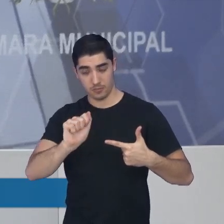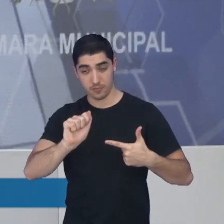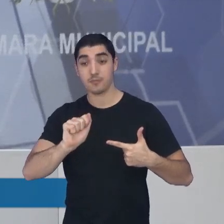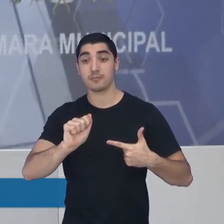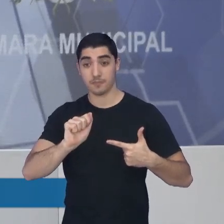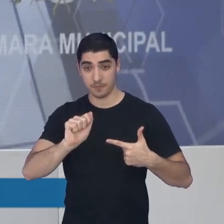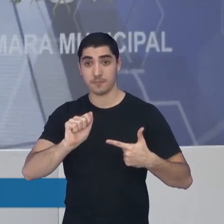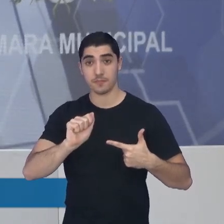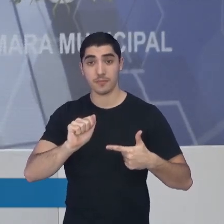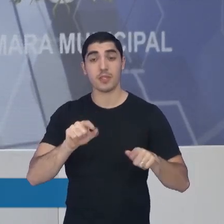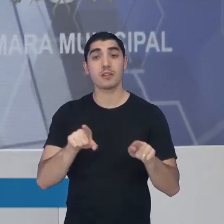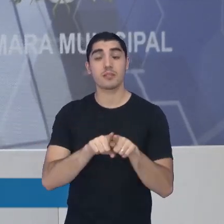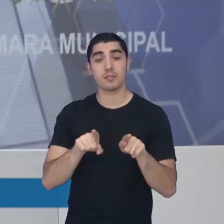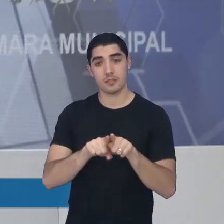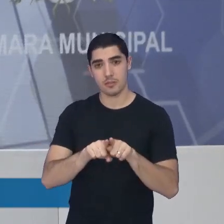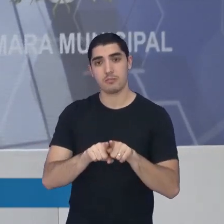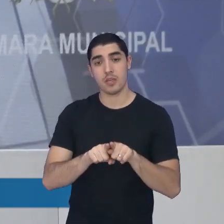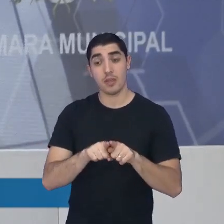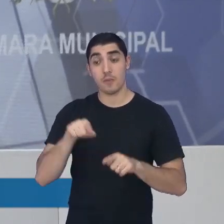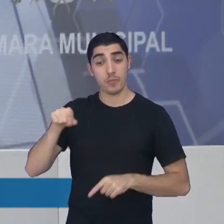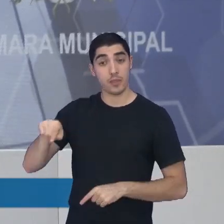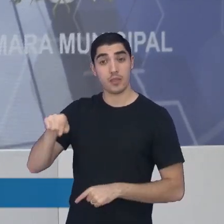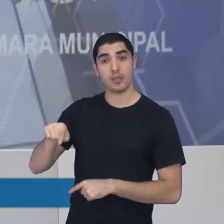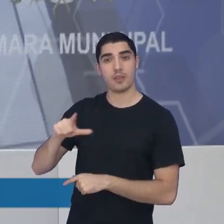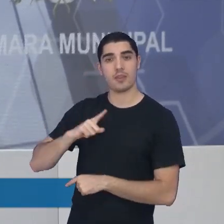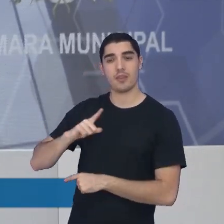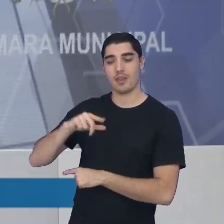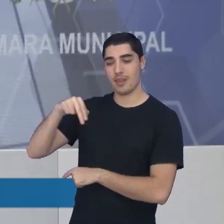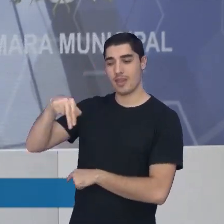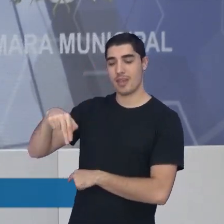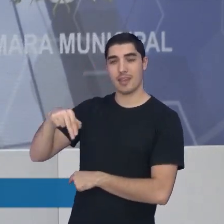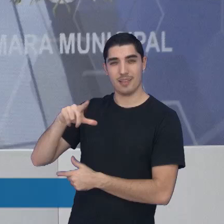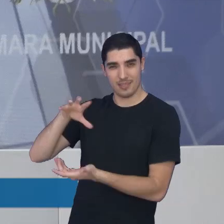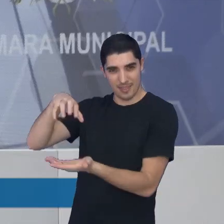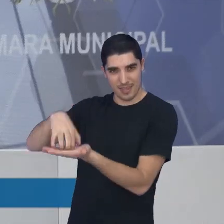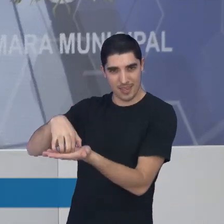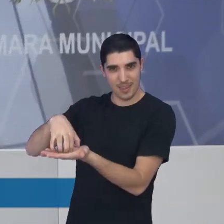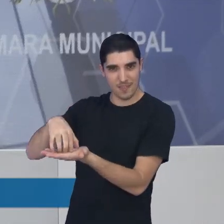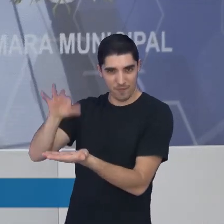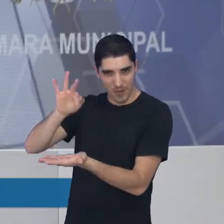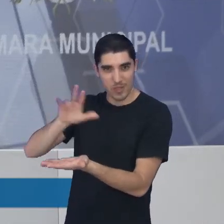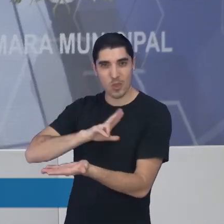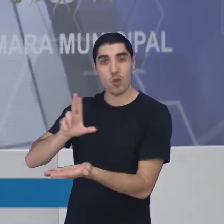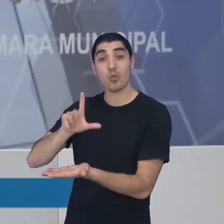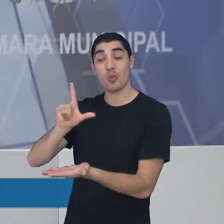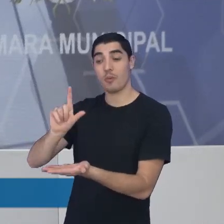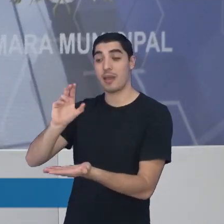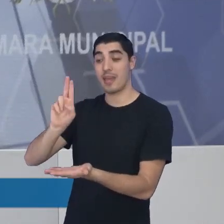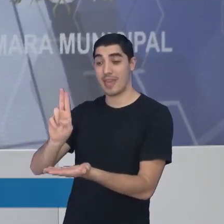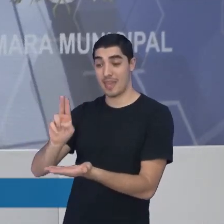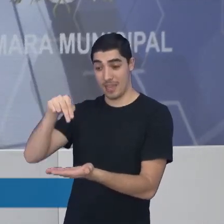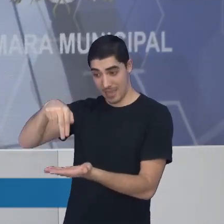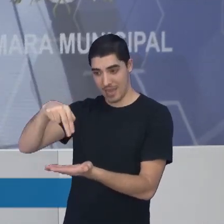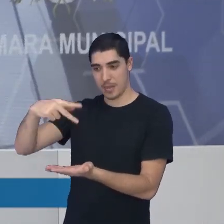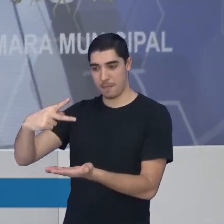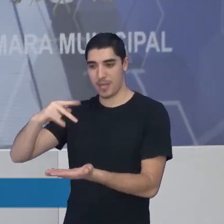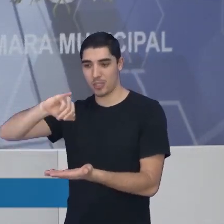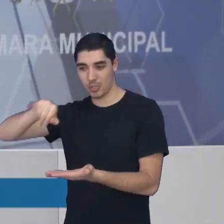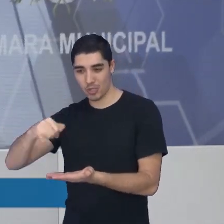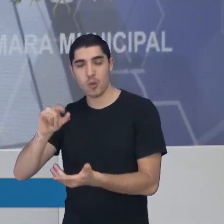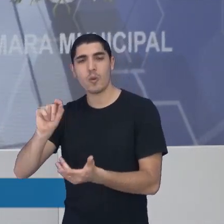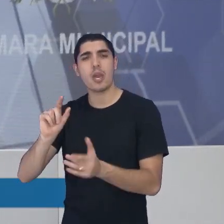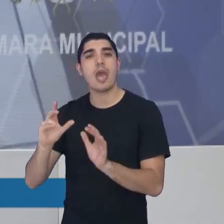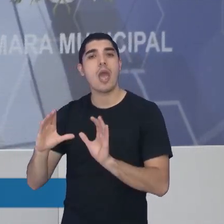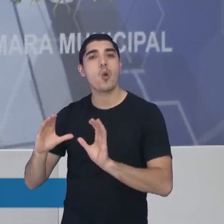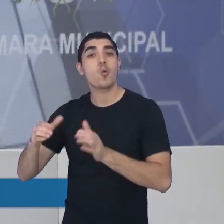Faculdade de Direito que mantém o seu NPJ, a gente costuma falar NPJ, que é o nosso Núcleo de Práticas Jurídicas,